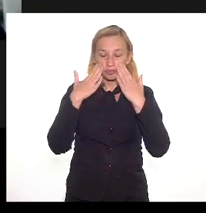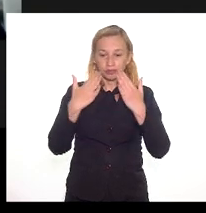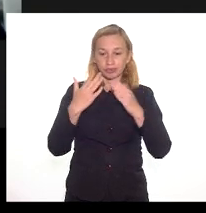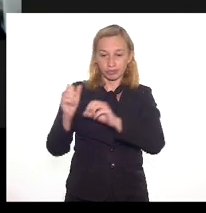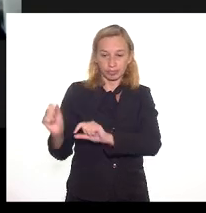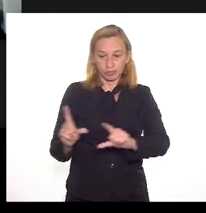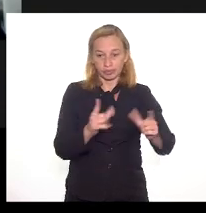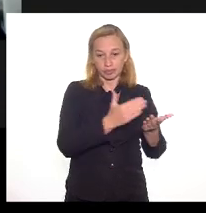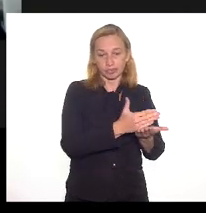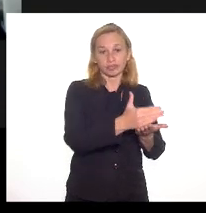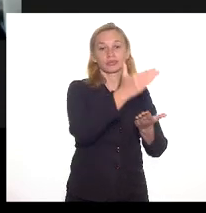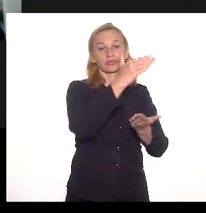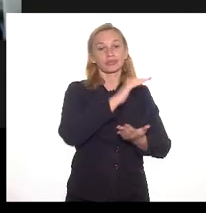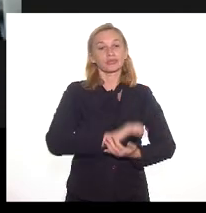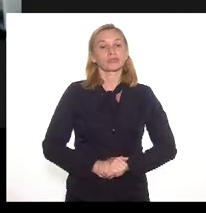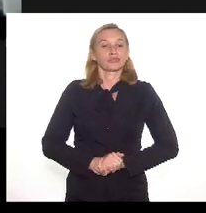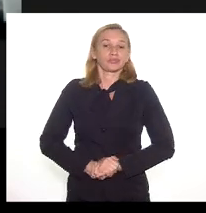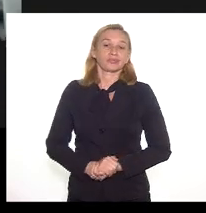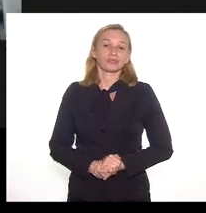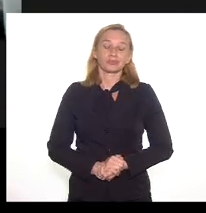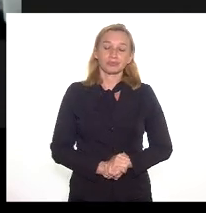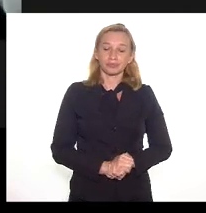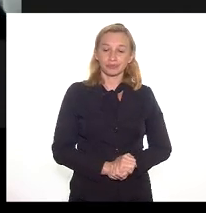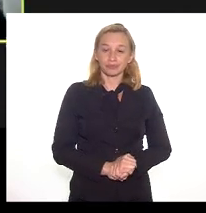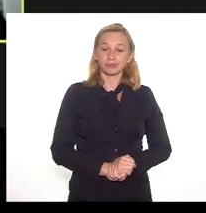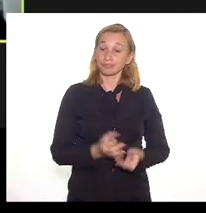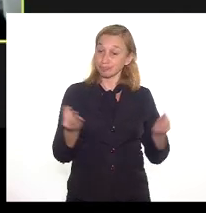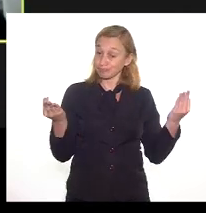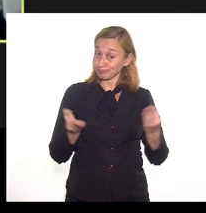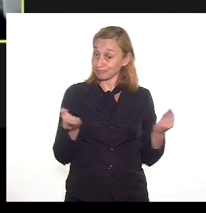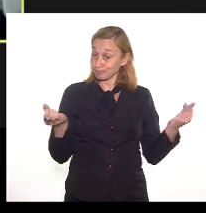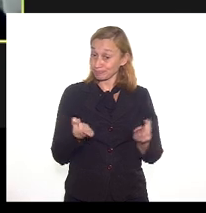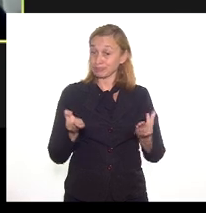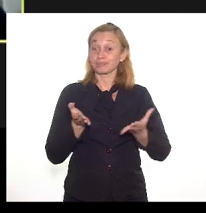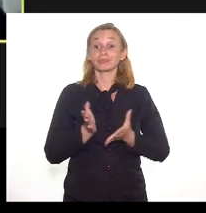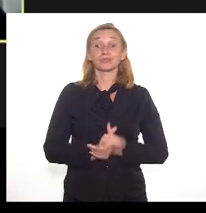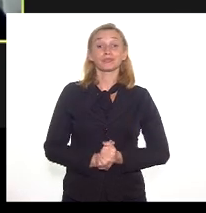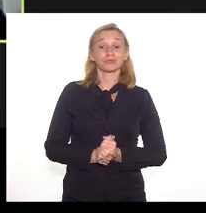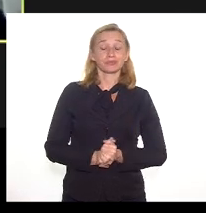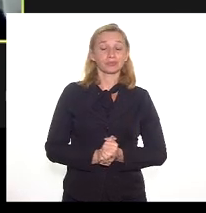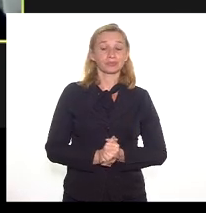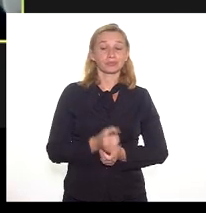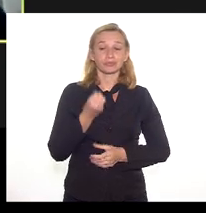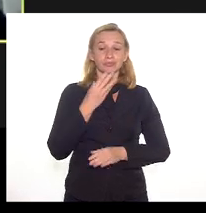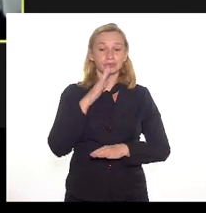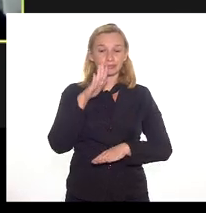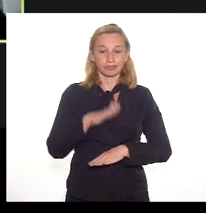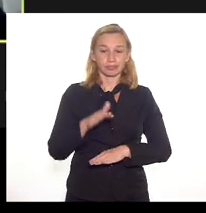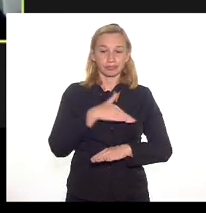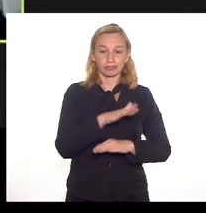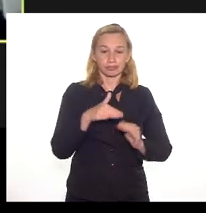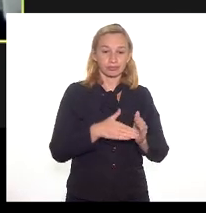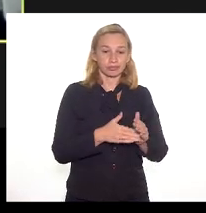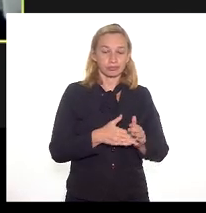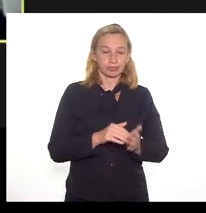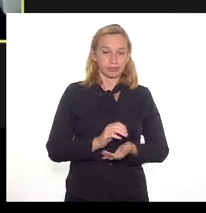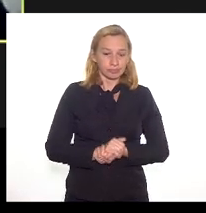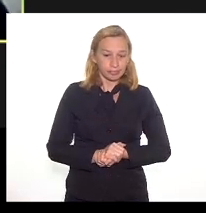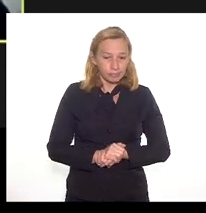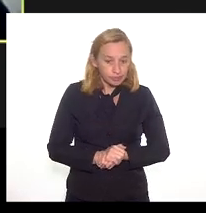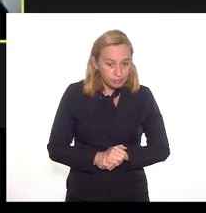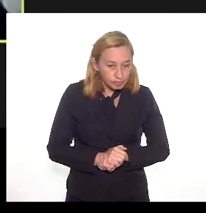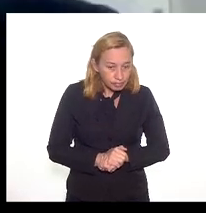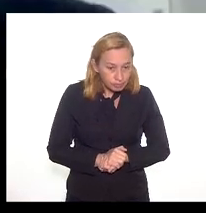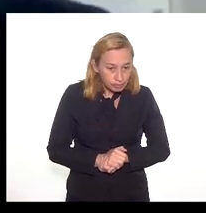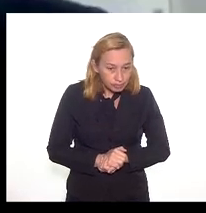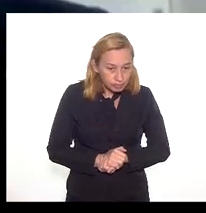apresentações, a sua apresentação. Perfeito. Boa tarde a todos, né? Meu nome é Edival, o meu nome de guerra é Dan, né? Então,